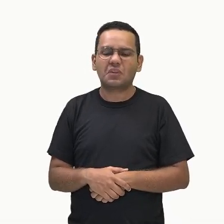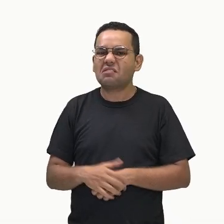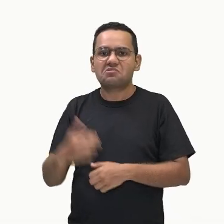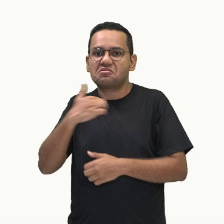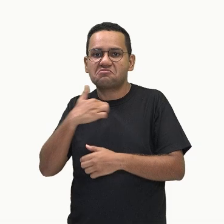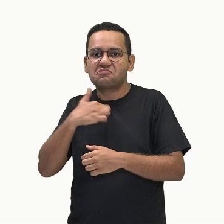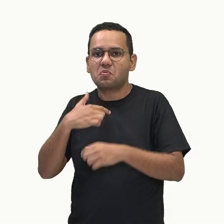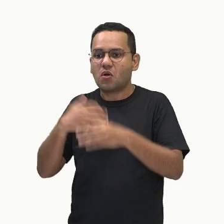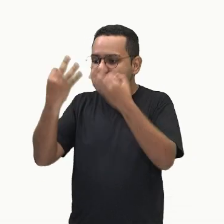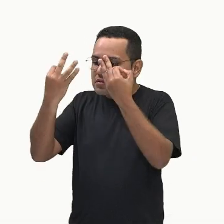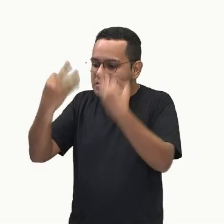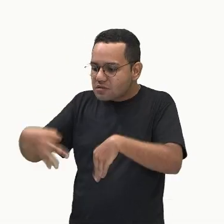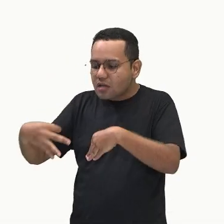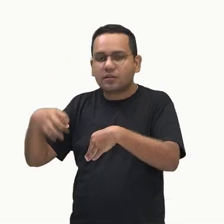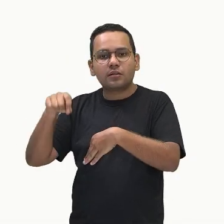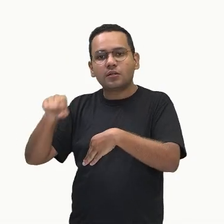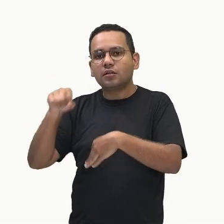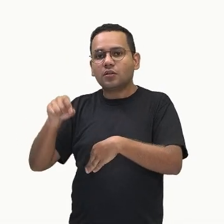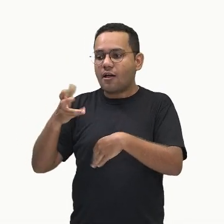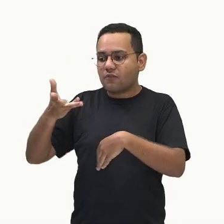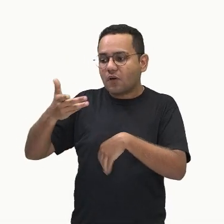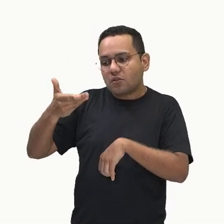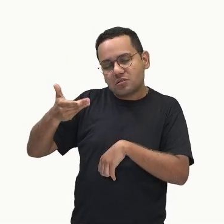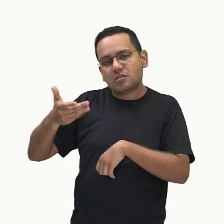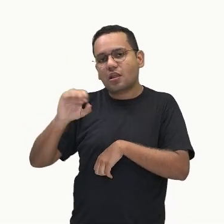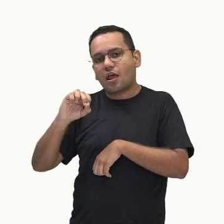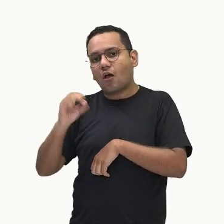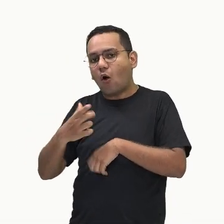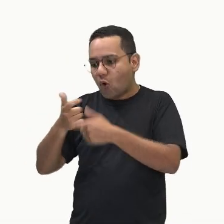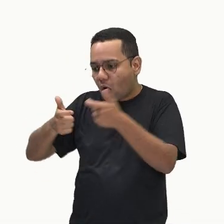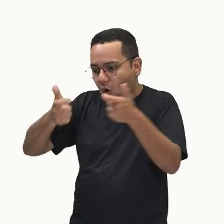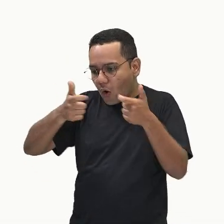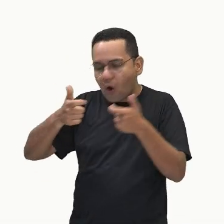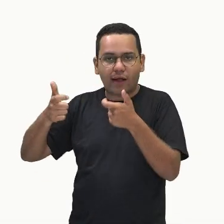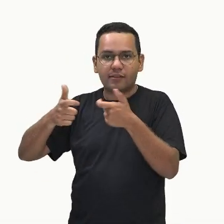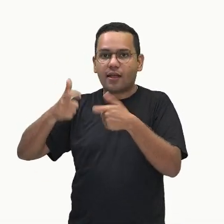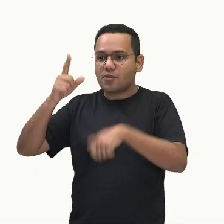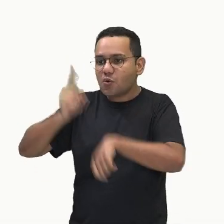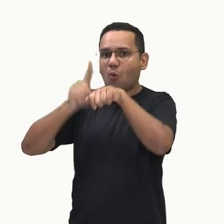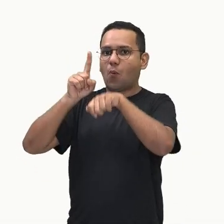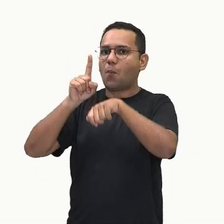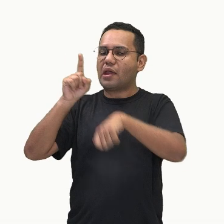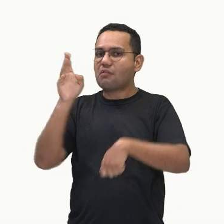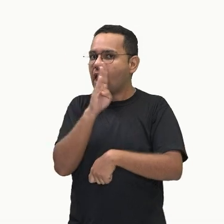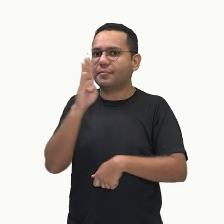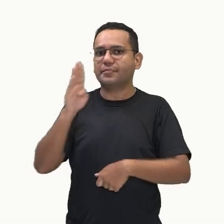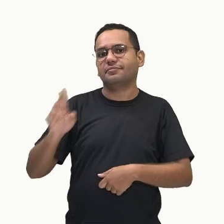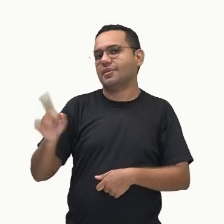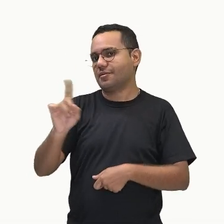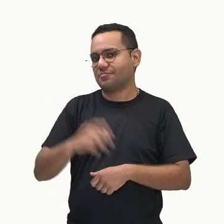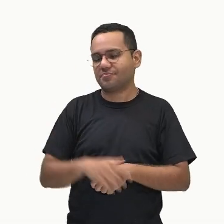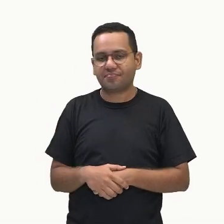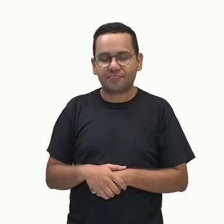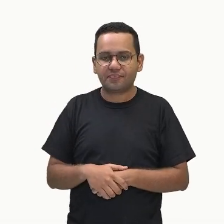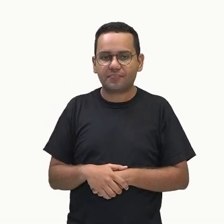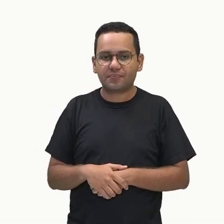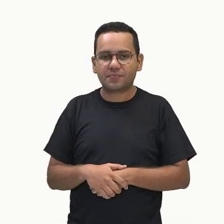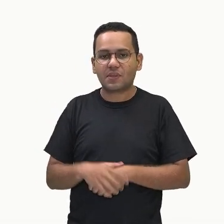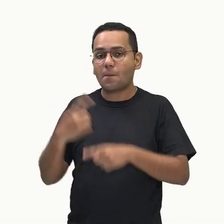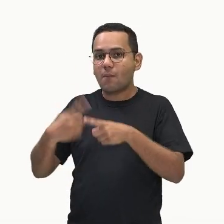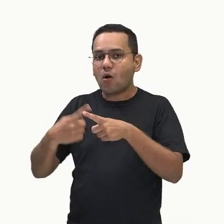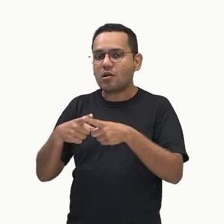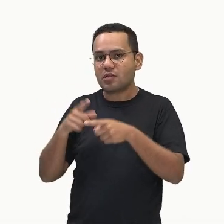exata, né, de um elétron no mesmo instante. Ora, ele se comporta como uma